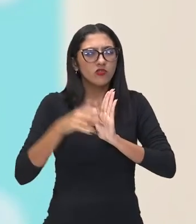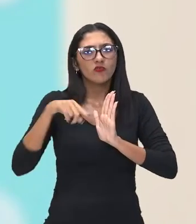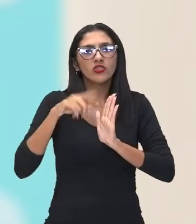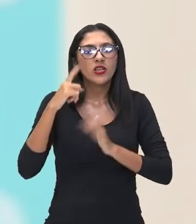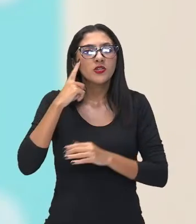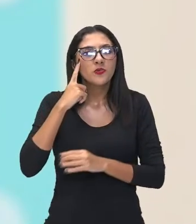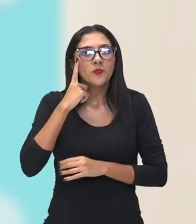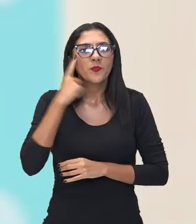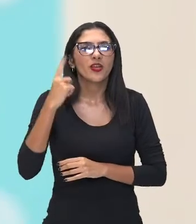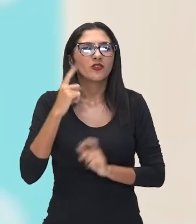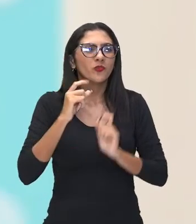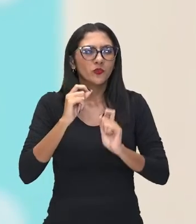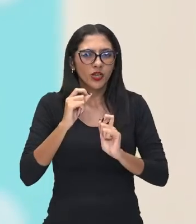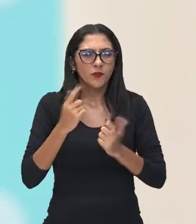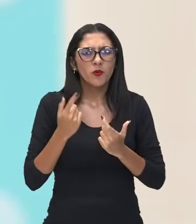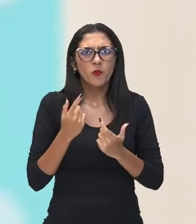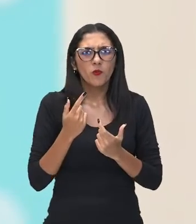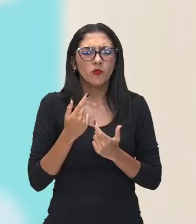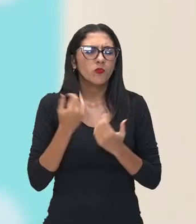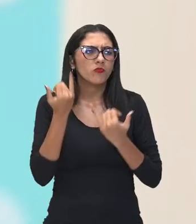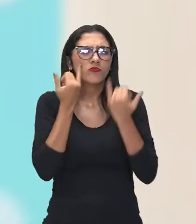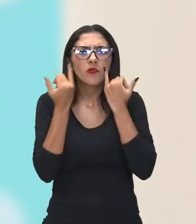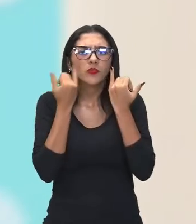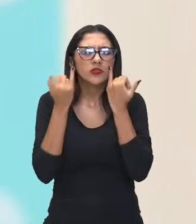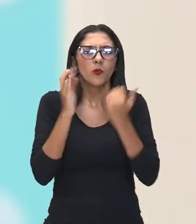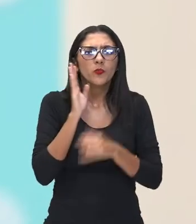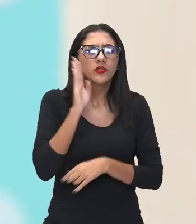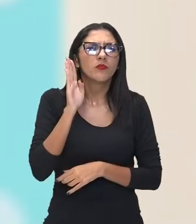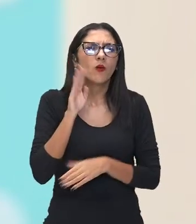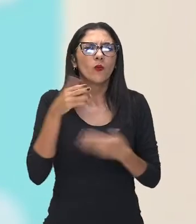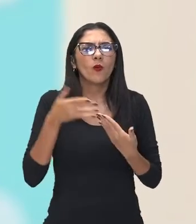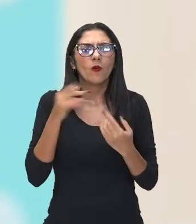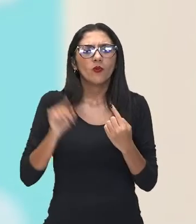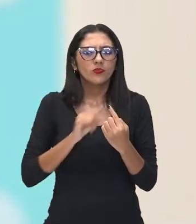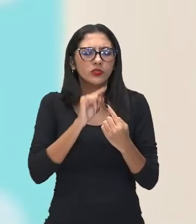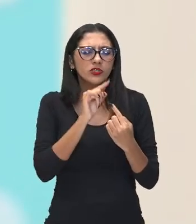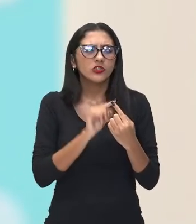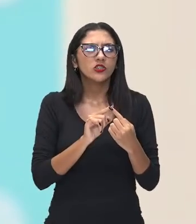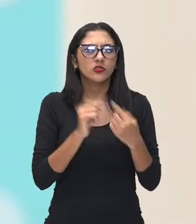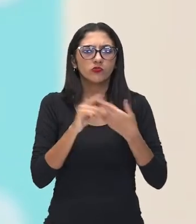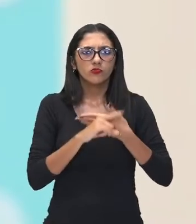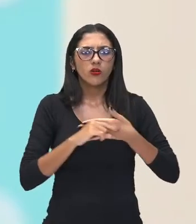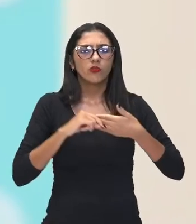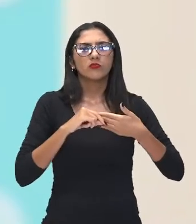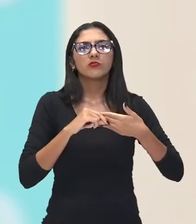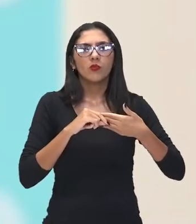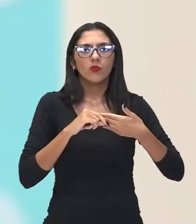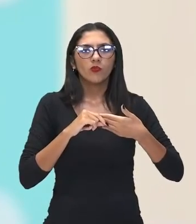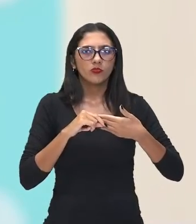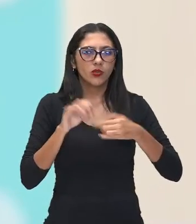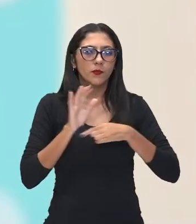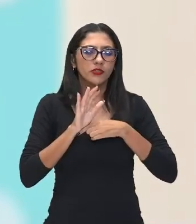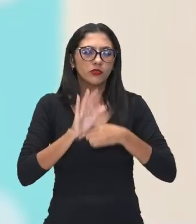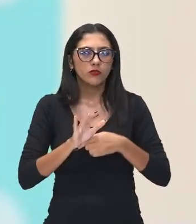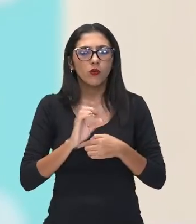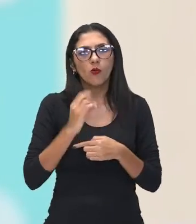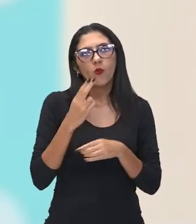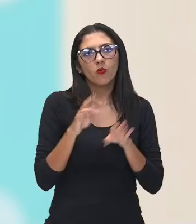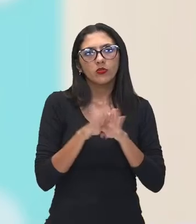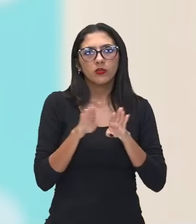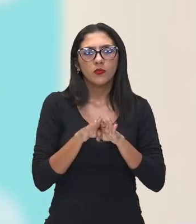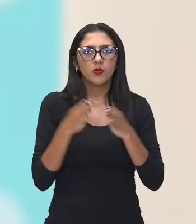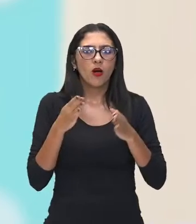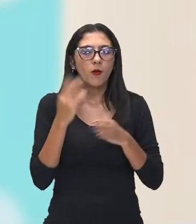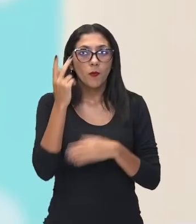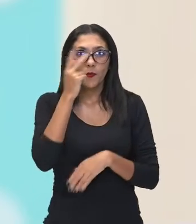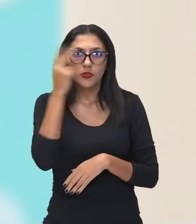né, ver quais são as intenções, né, de quem escreveu, ou quais são as intenções de quem vai ler. Então, vamos